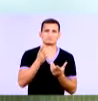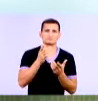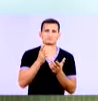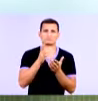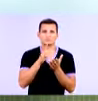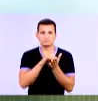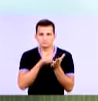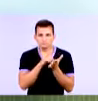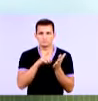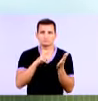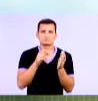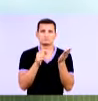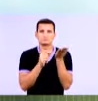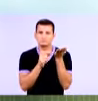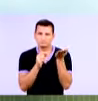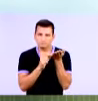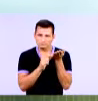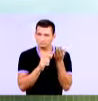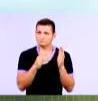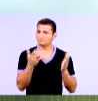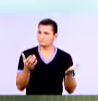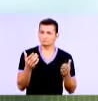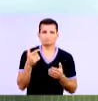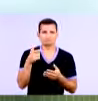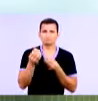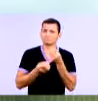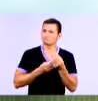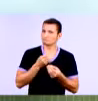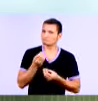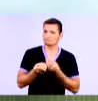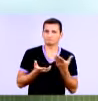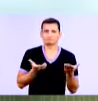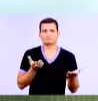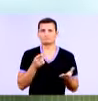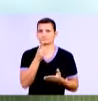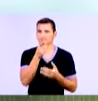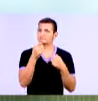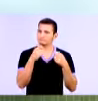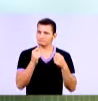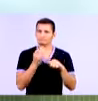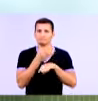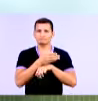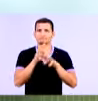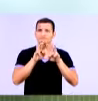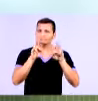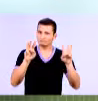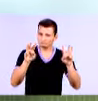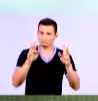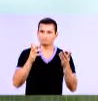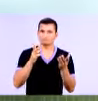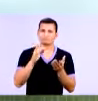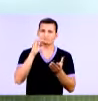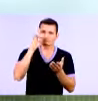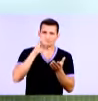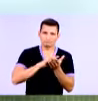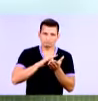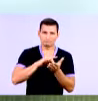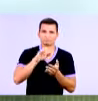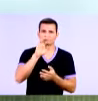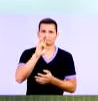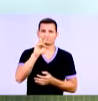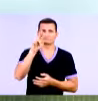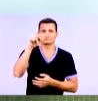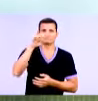mesmo um pendrive. Olha, nós não temos muito o que fazer. Você precisa acessar o site oficial do Ubuntu e precisa baixar o